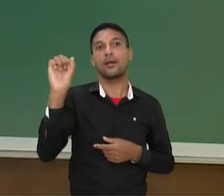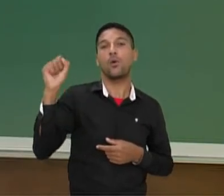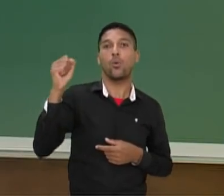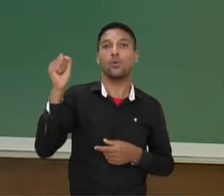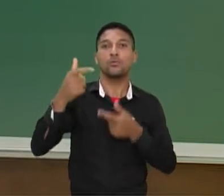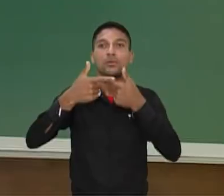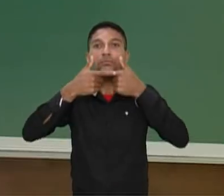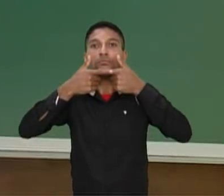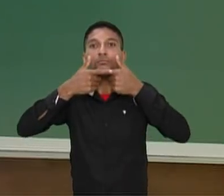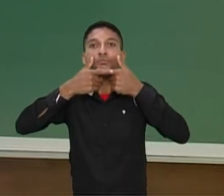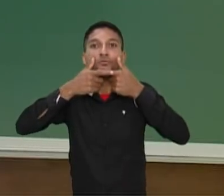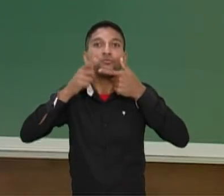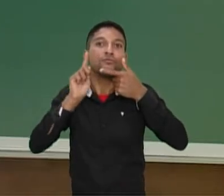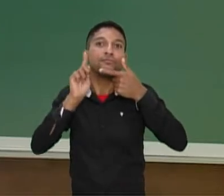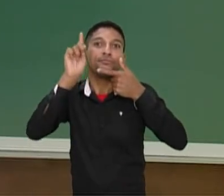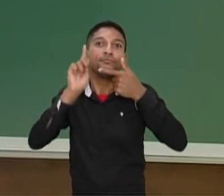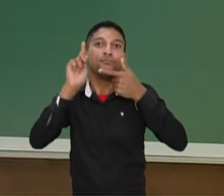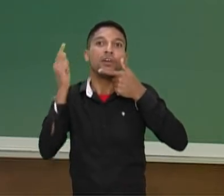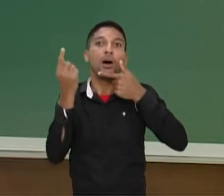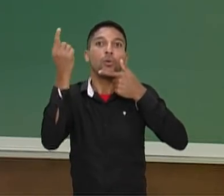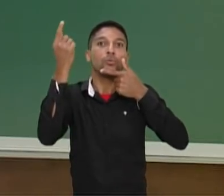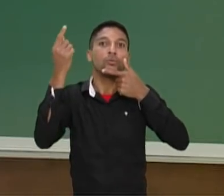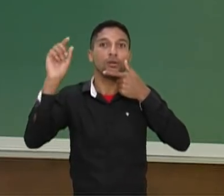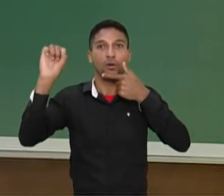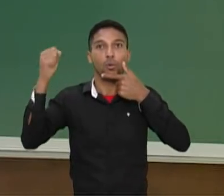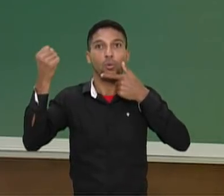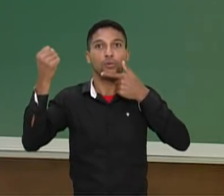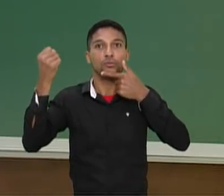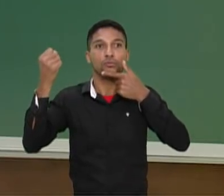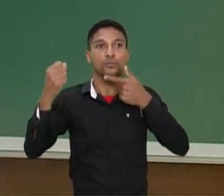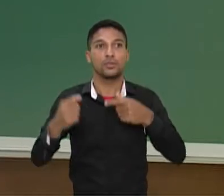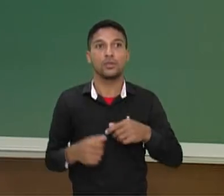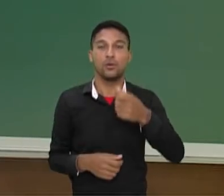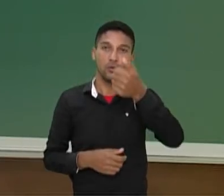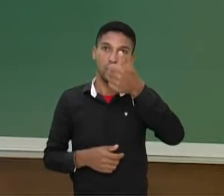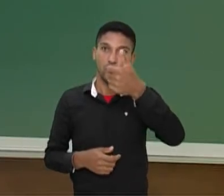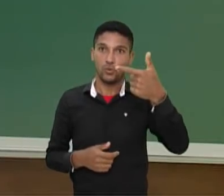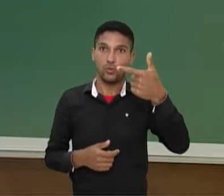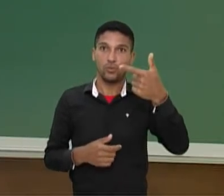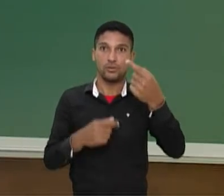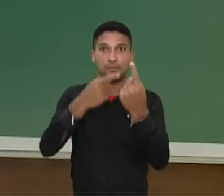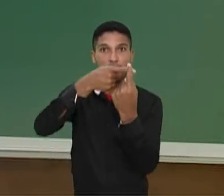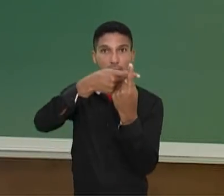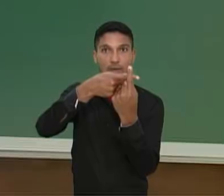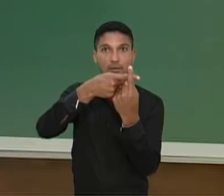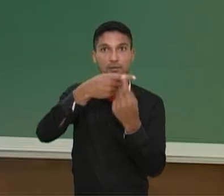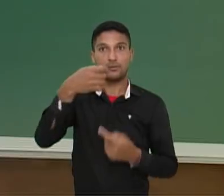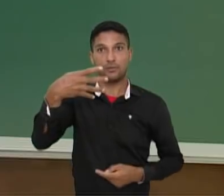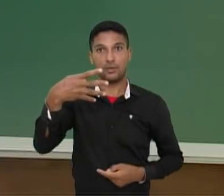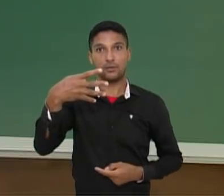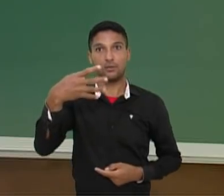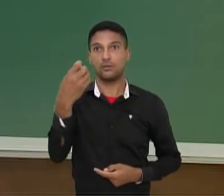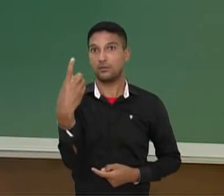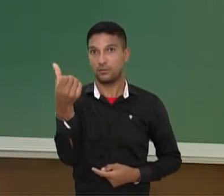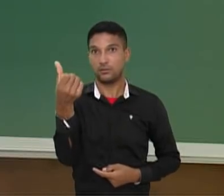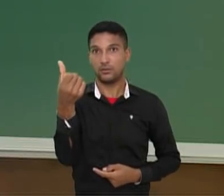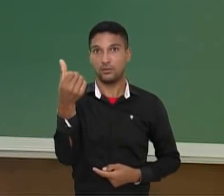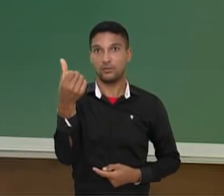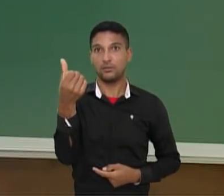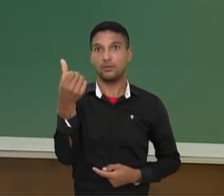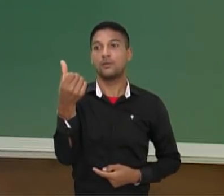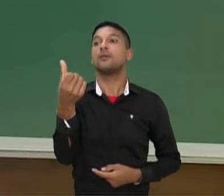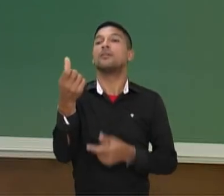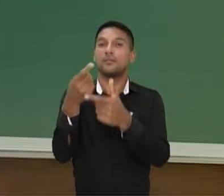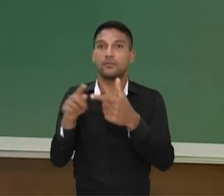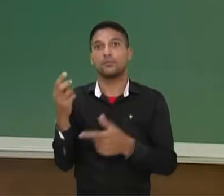por 2. Então, vamos fazer a continha. 12 mais 4, 16. 16, você pode dividir